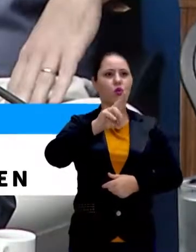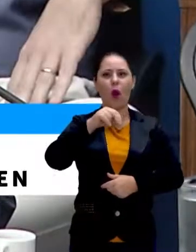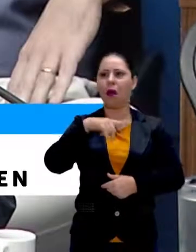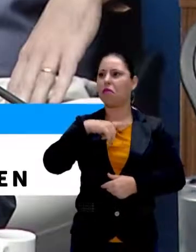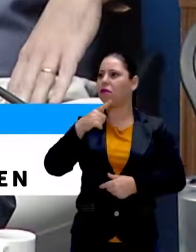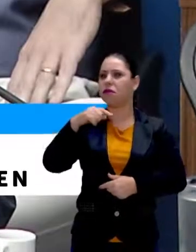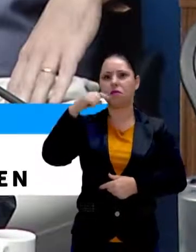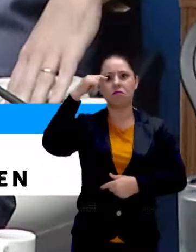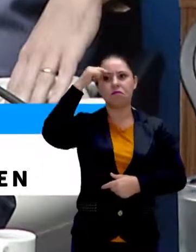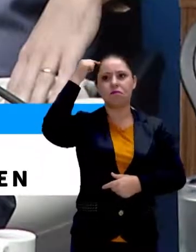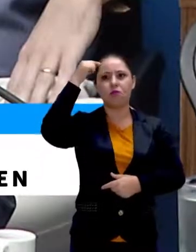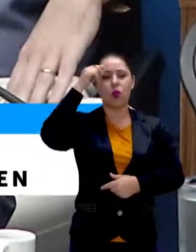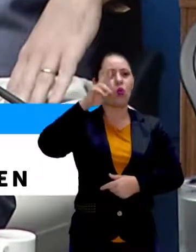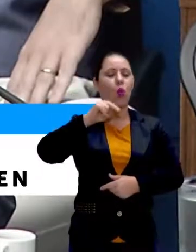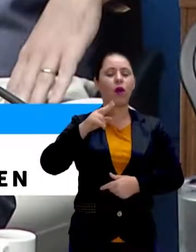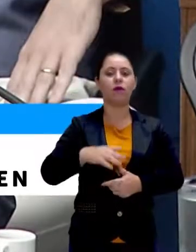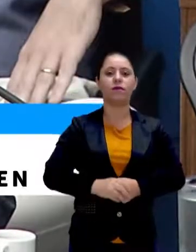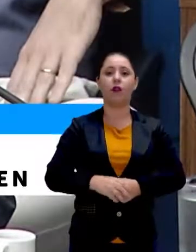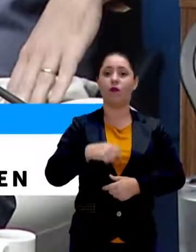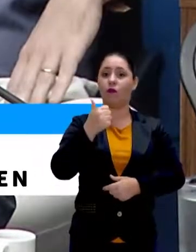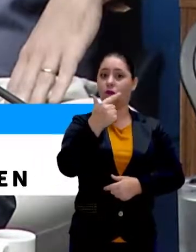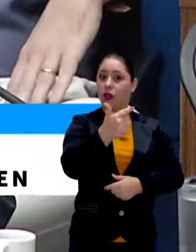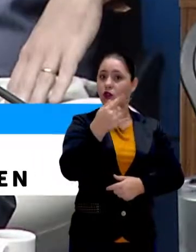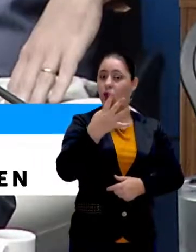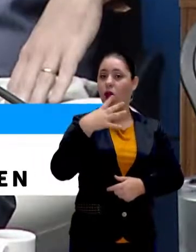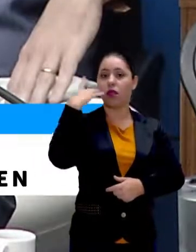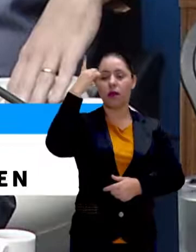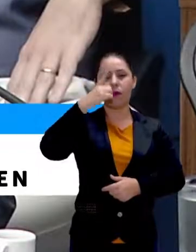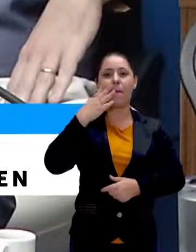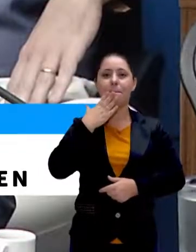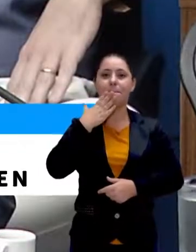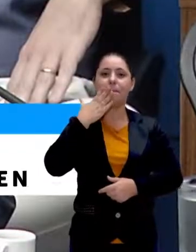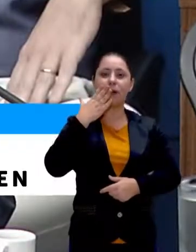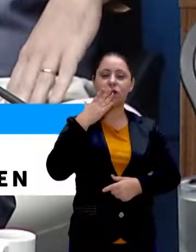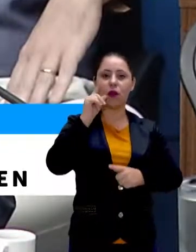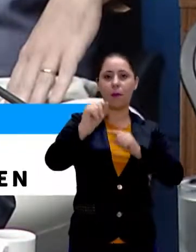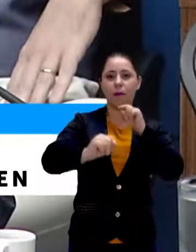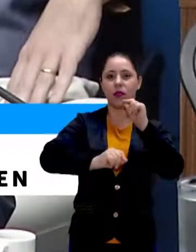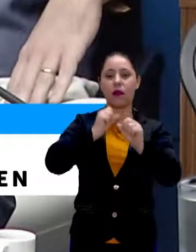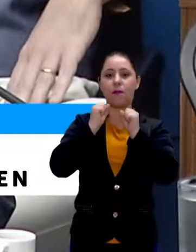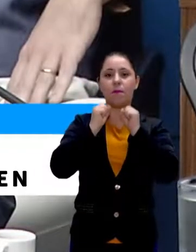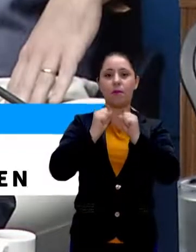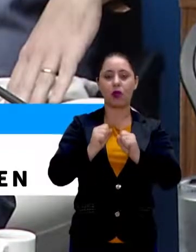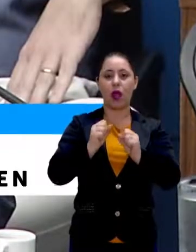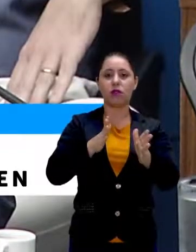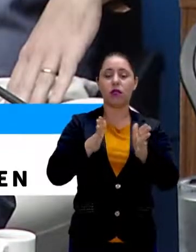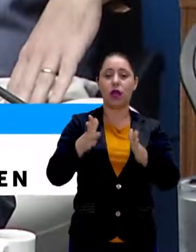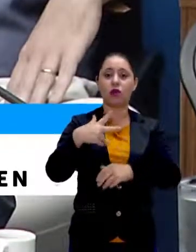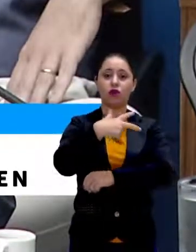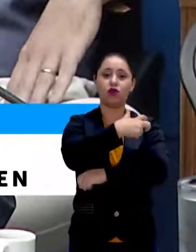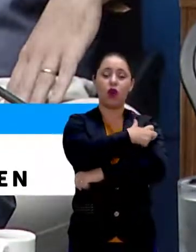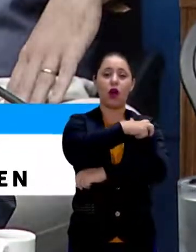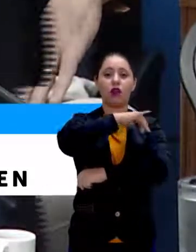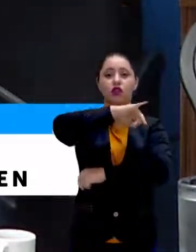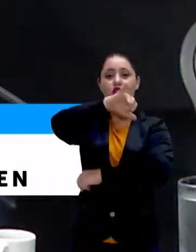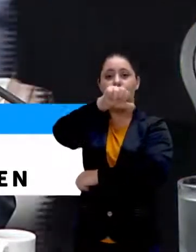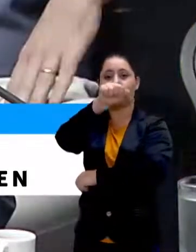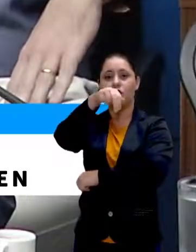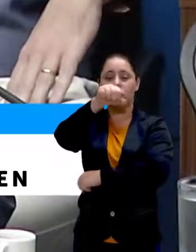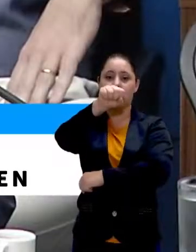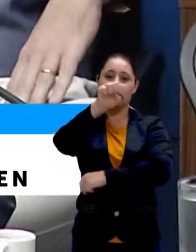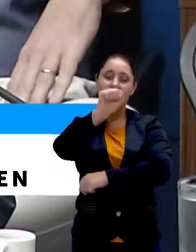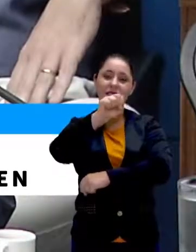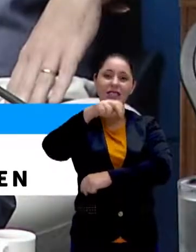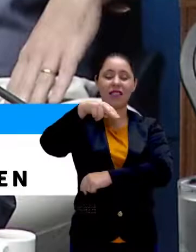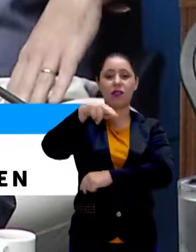24 pedidos, nunca teve isso, seu Zé? 24 deputados pedindo para que a gente pudesse acessar